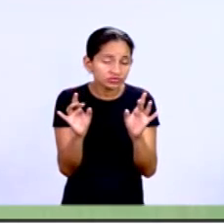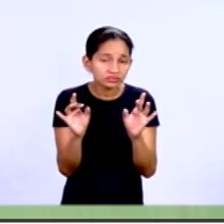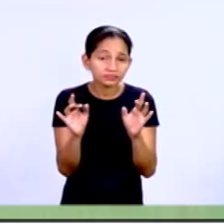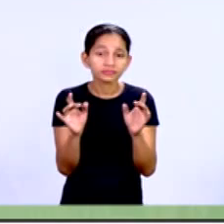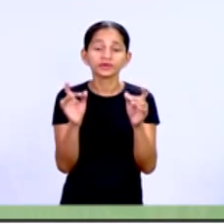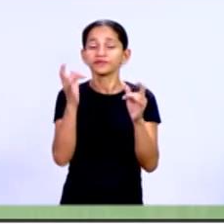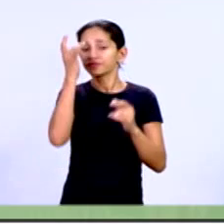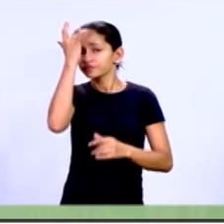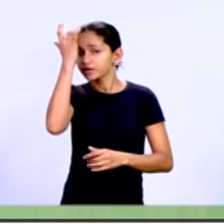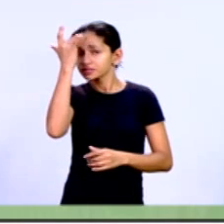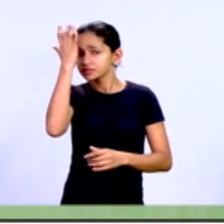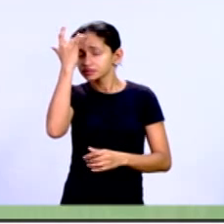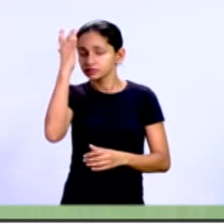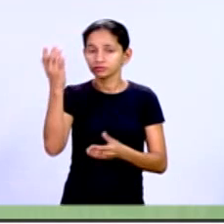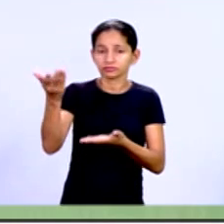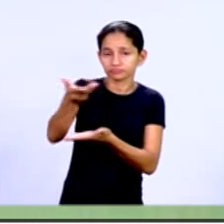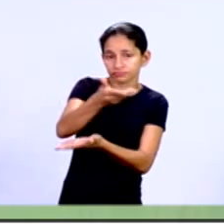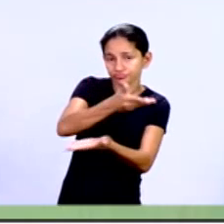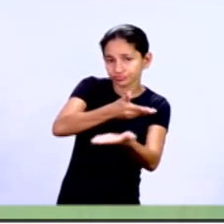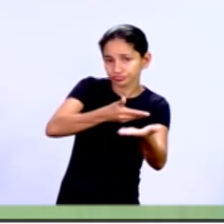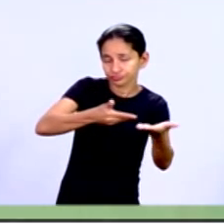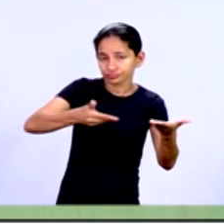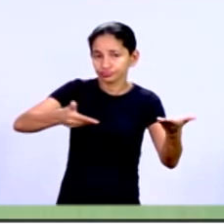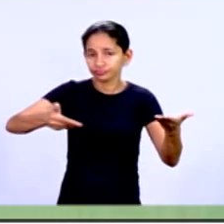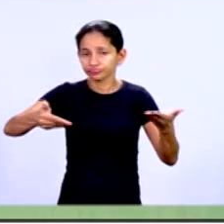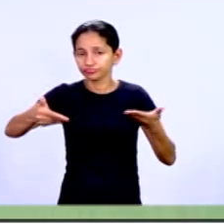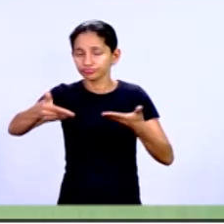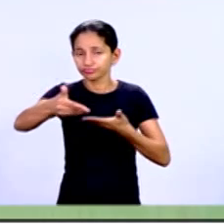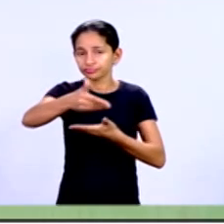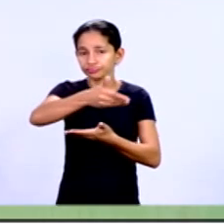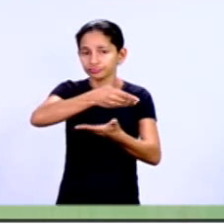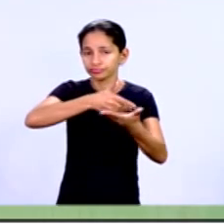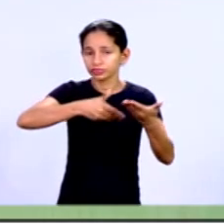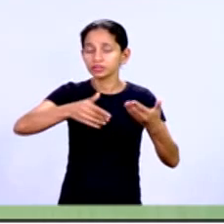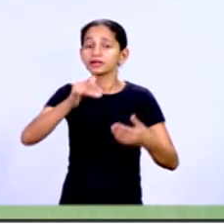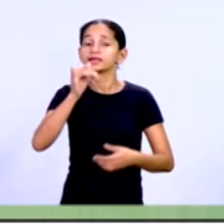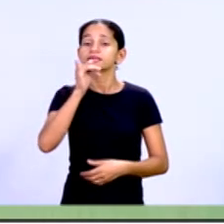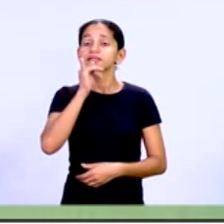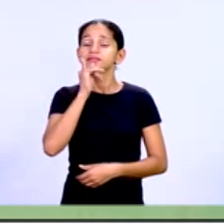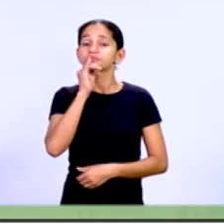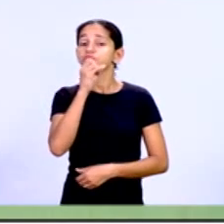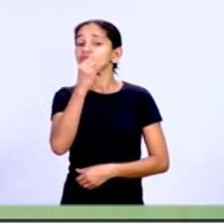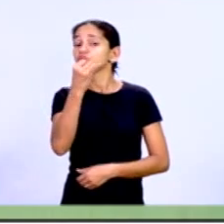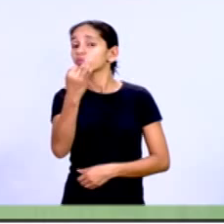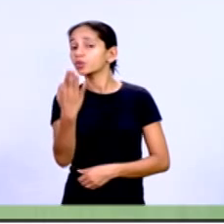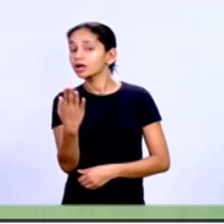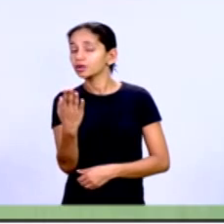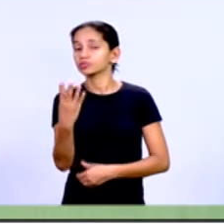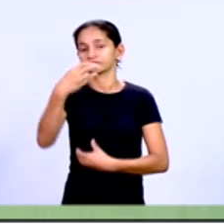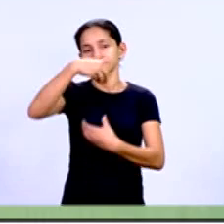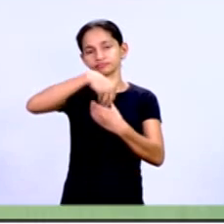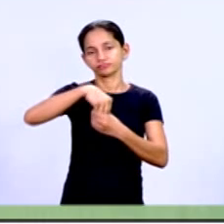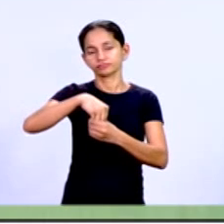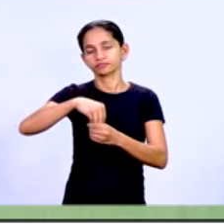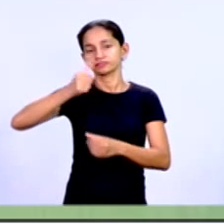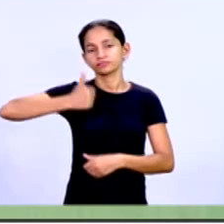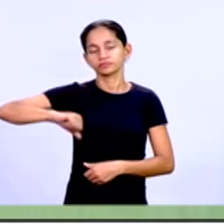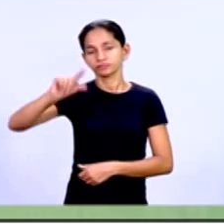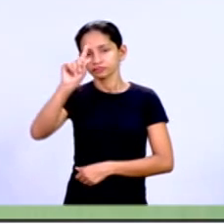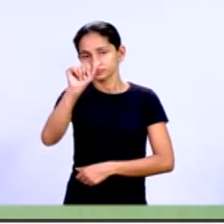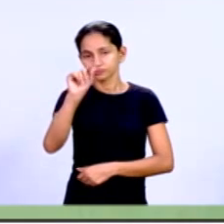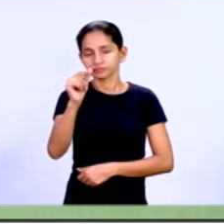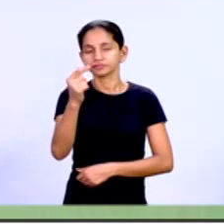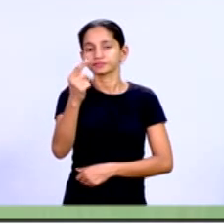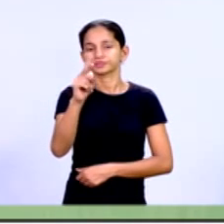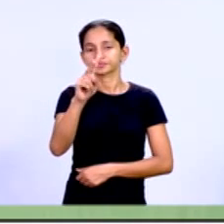facilitando o acesso destes àqueles. Neste caso figuram, por exemplo, as bolsas de valores, cuja